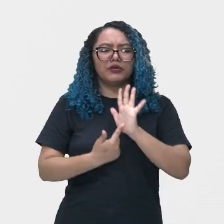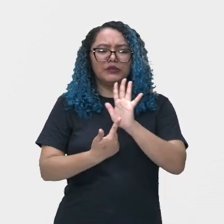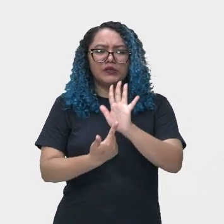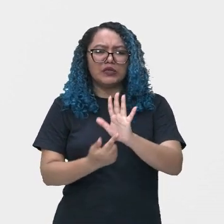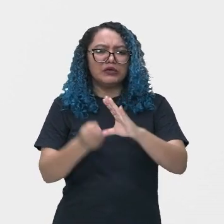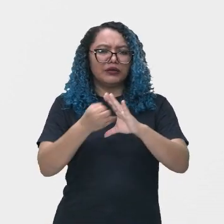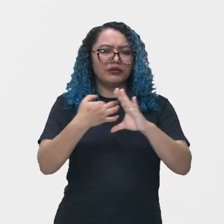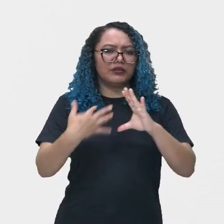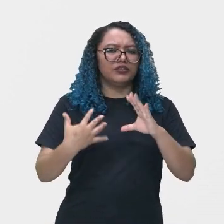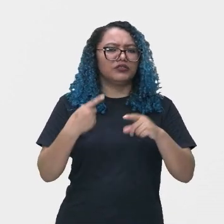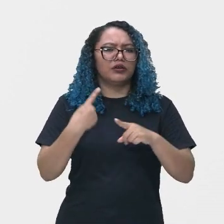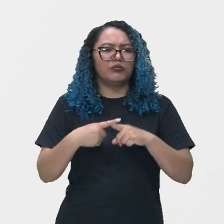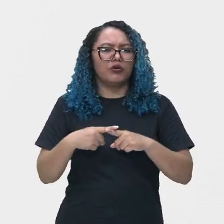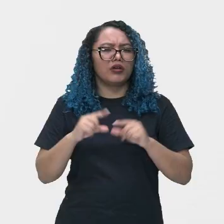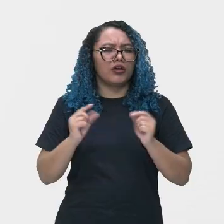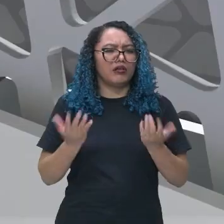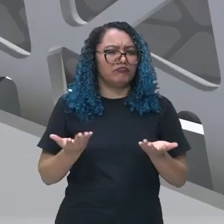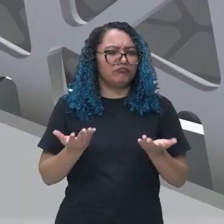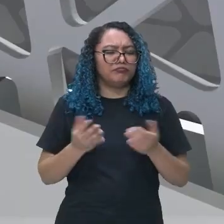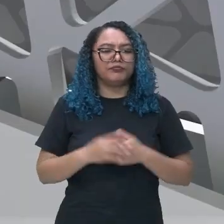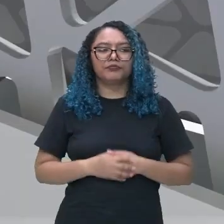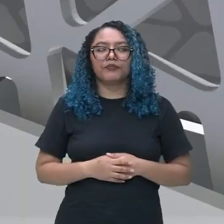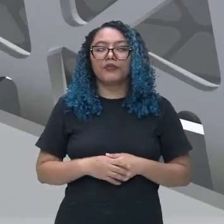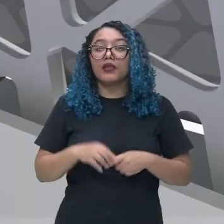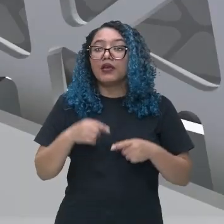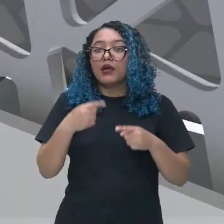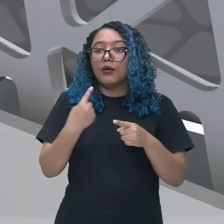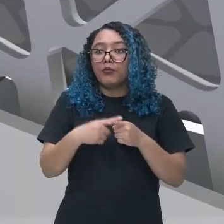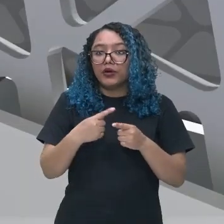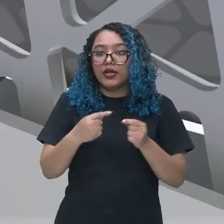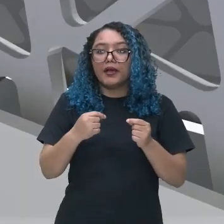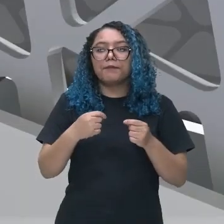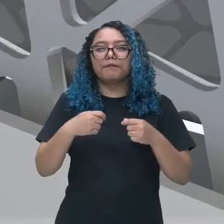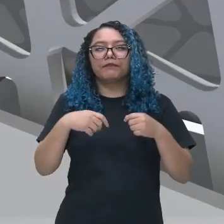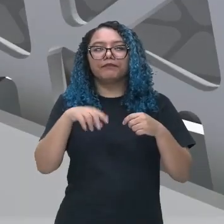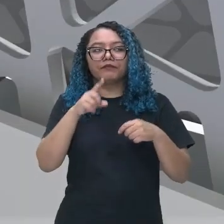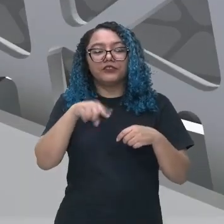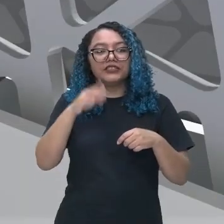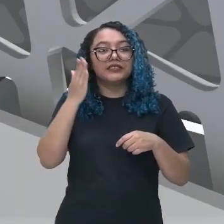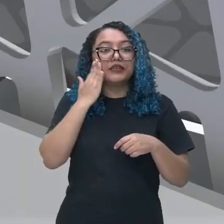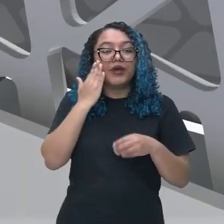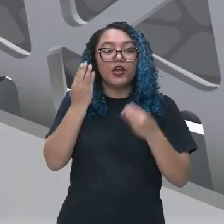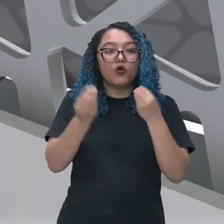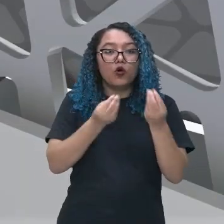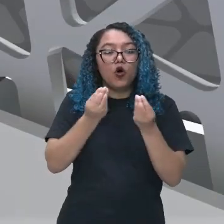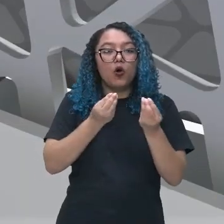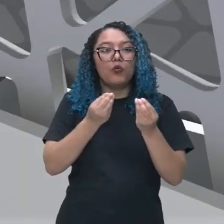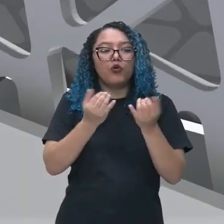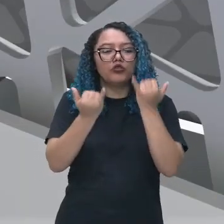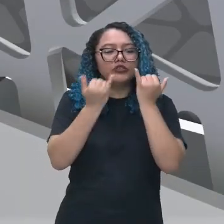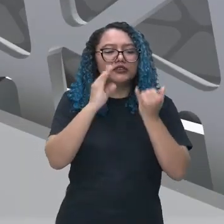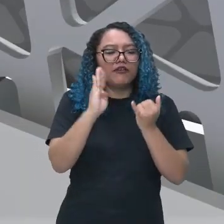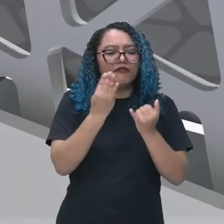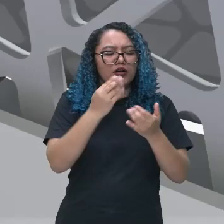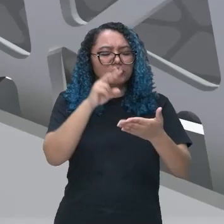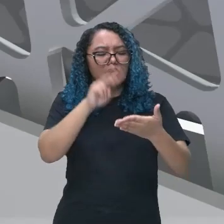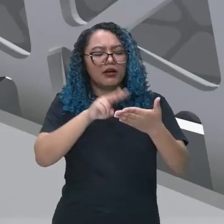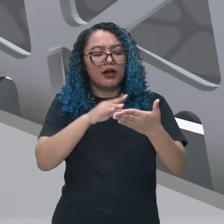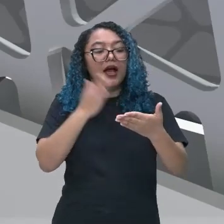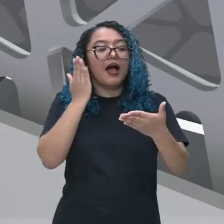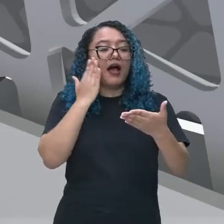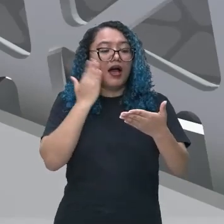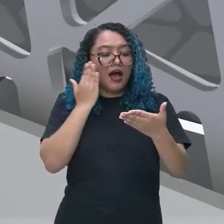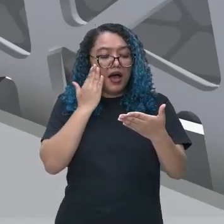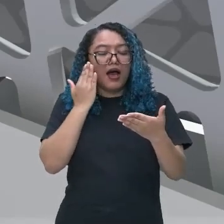vai poder reconhecer uma fake news sabendo essas características, tá? Então, vocês já sabem que é